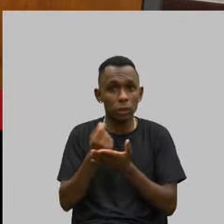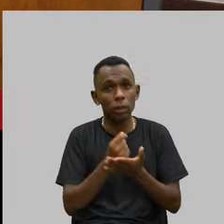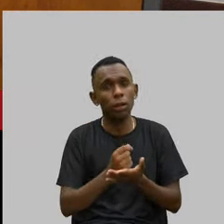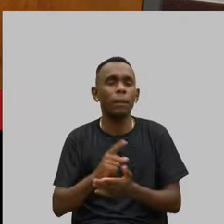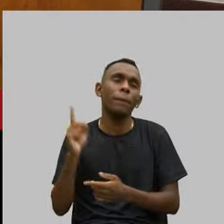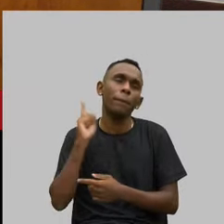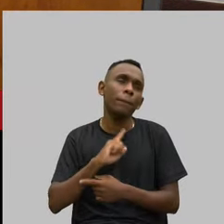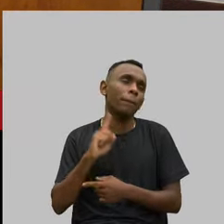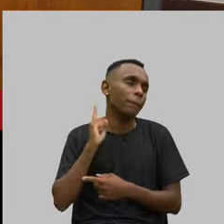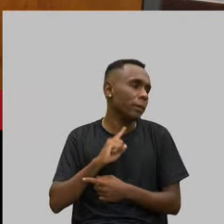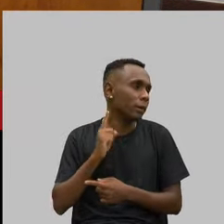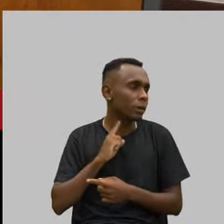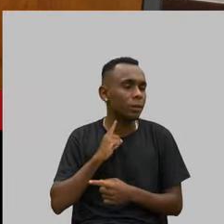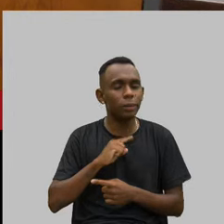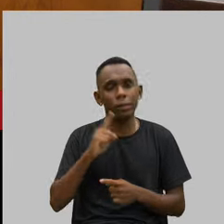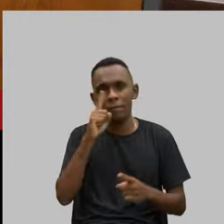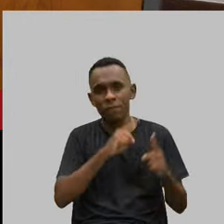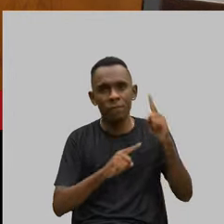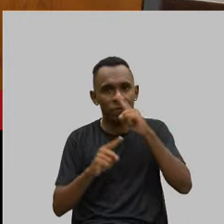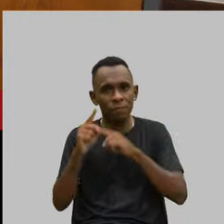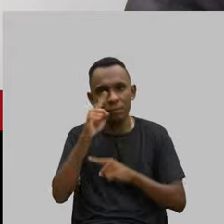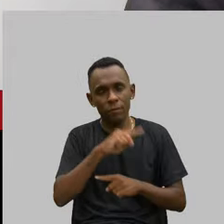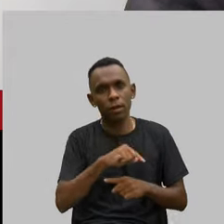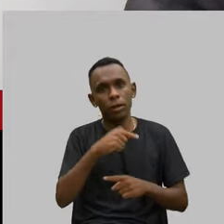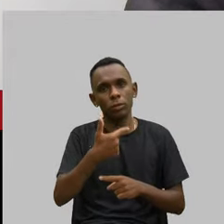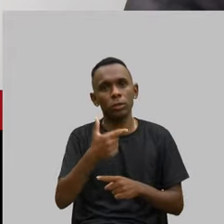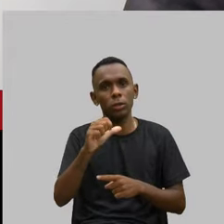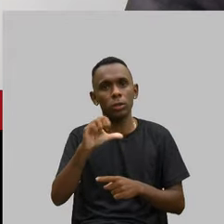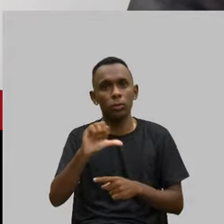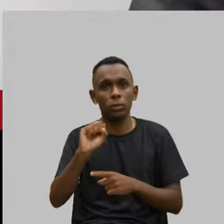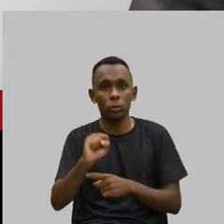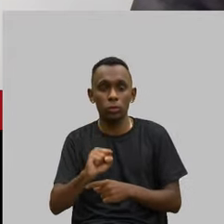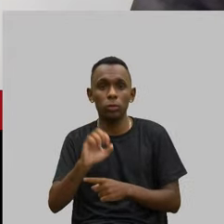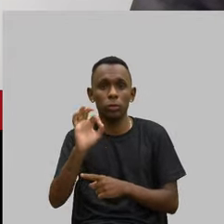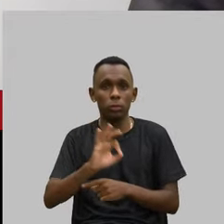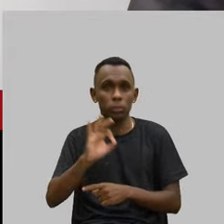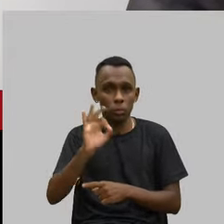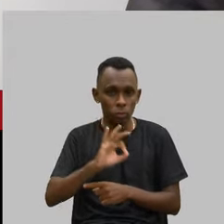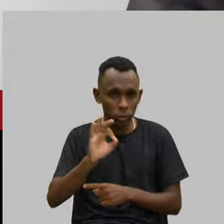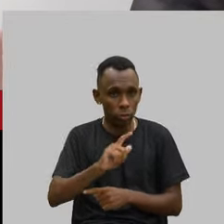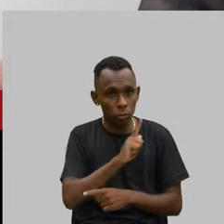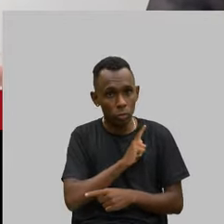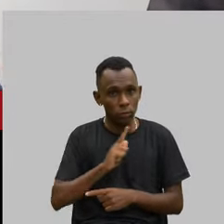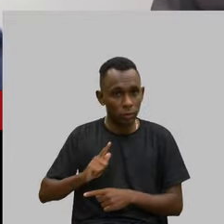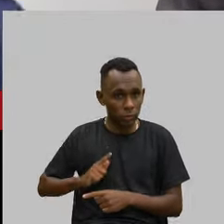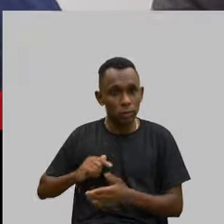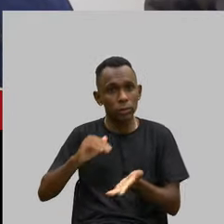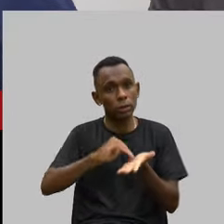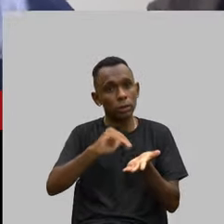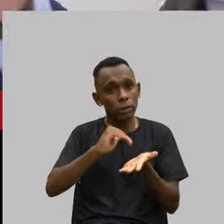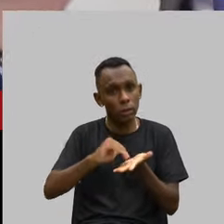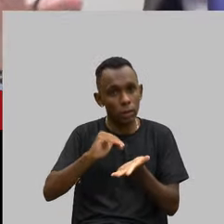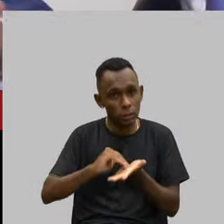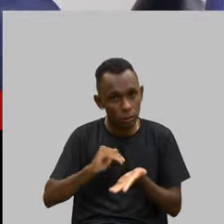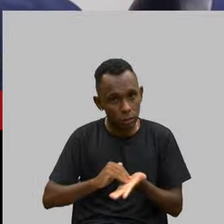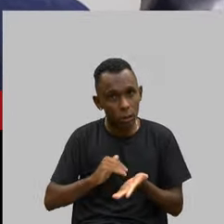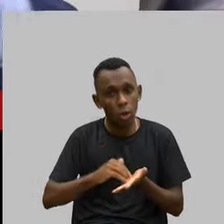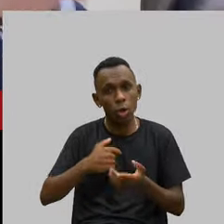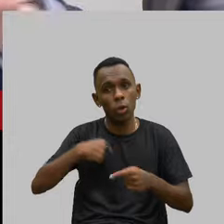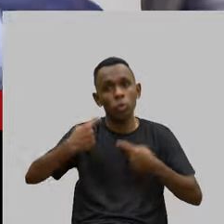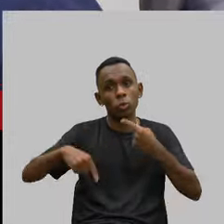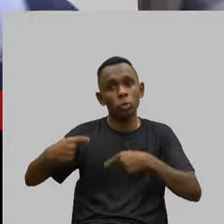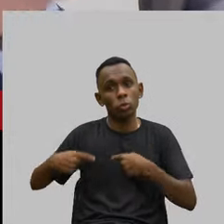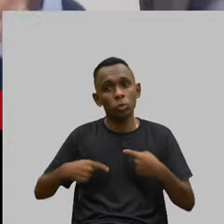o aumento de 298 do salário do governador para os secretários e vice-governador não tô discutindo aqui